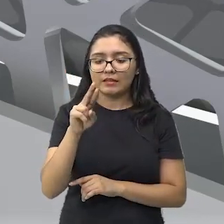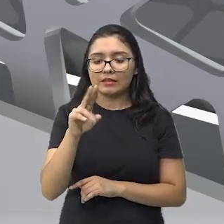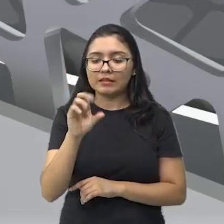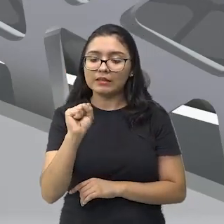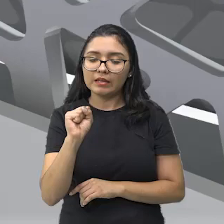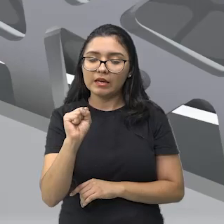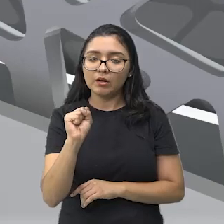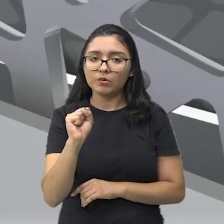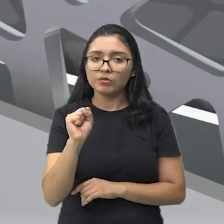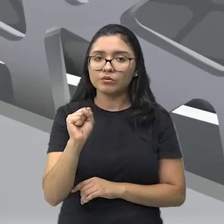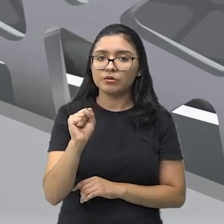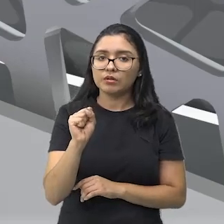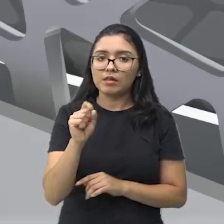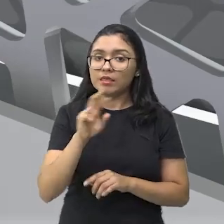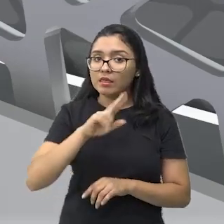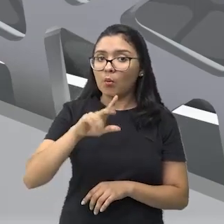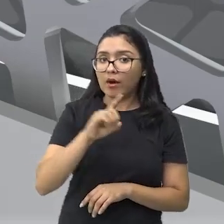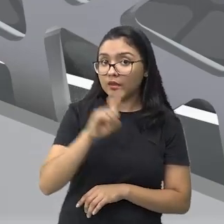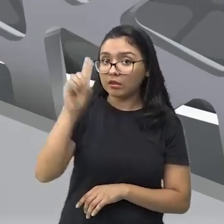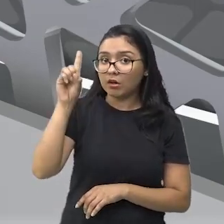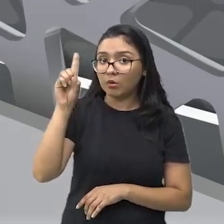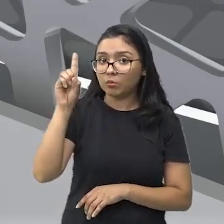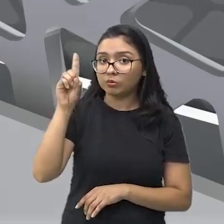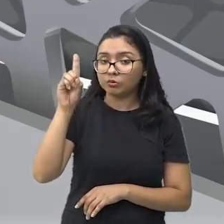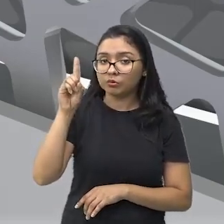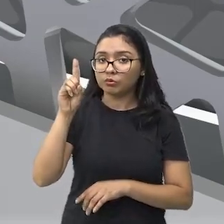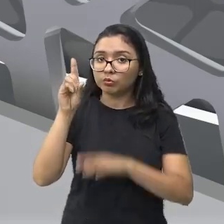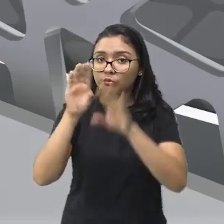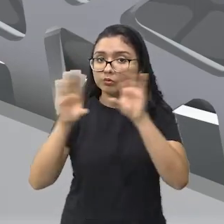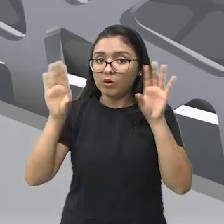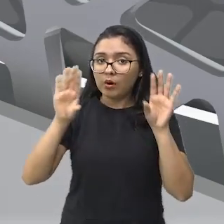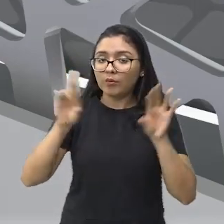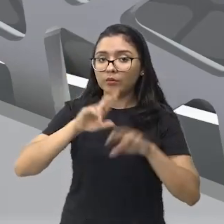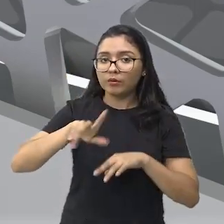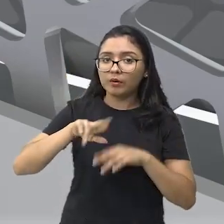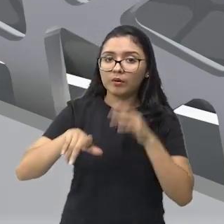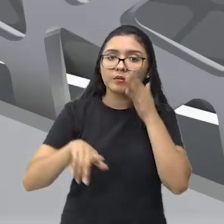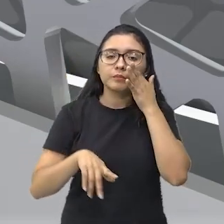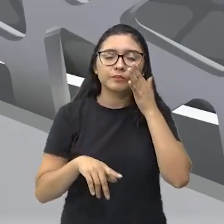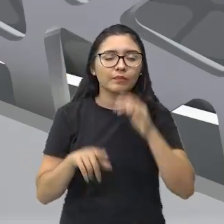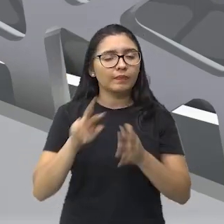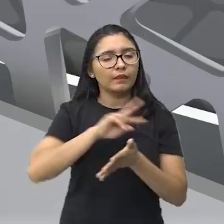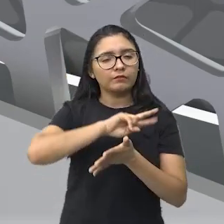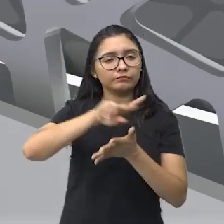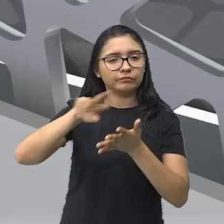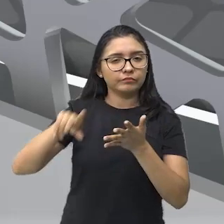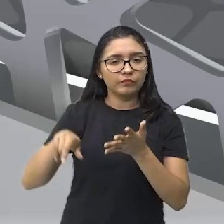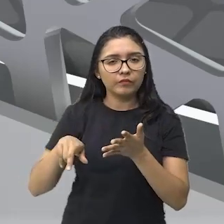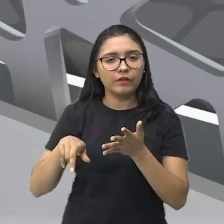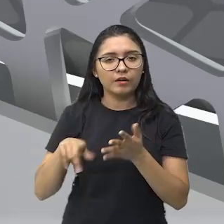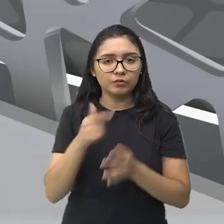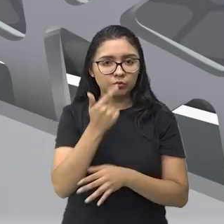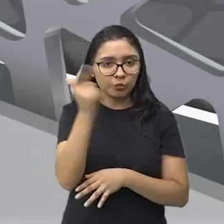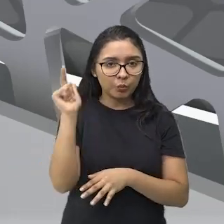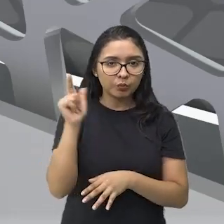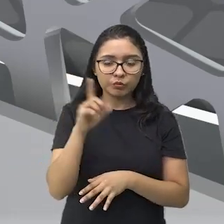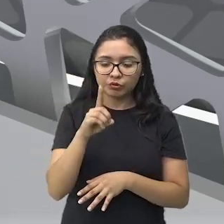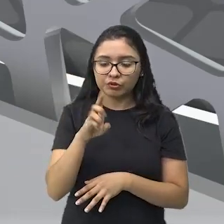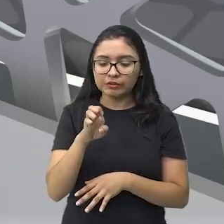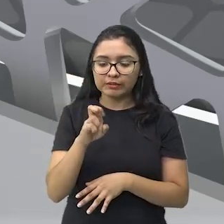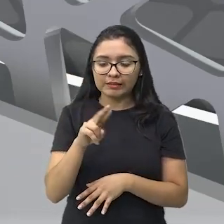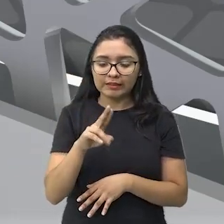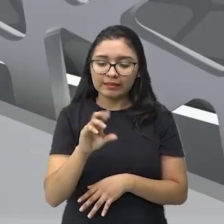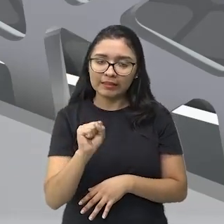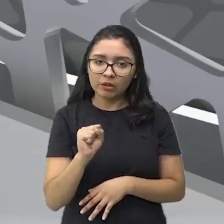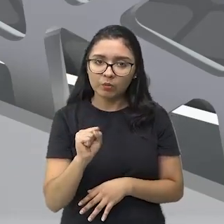é escrito com letra maiúscula, mas o Deus como Deus Zeus e etc. é escrito com letra minúscula. Tá? Então, por